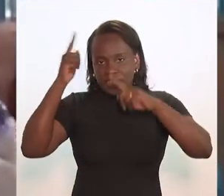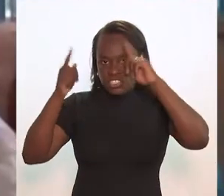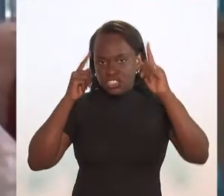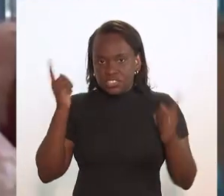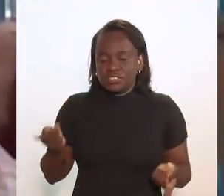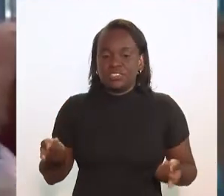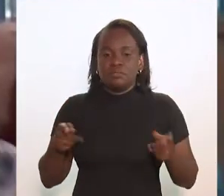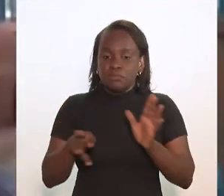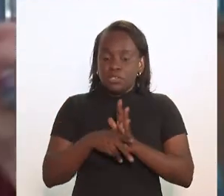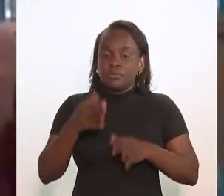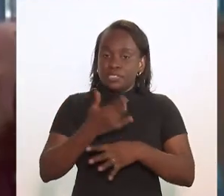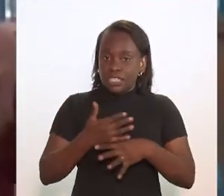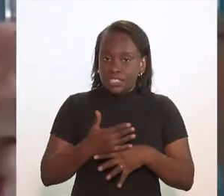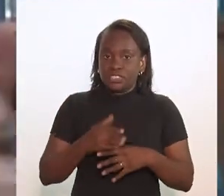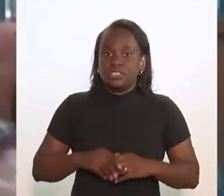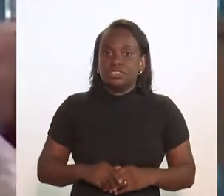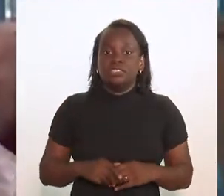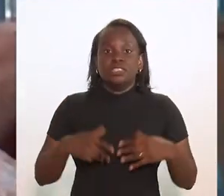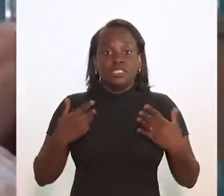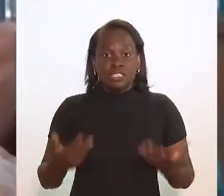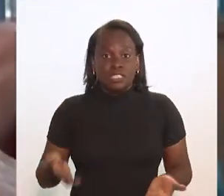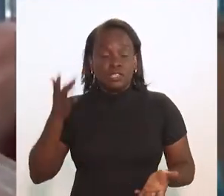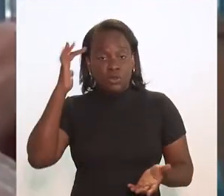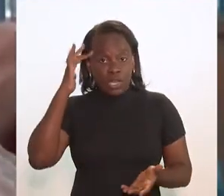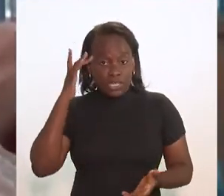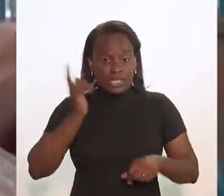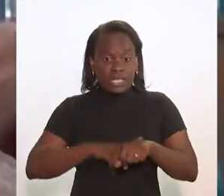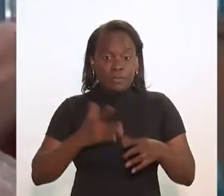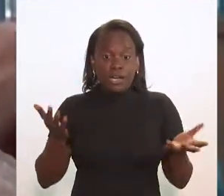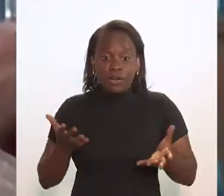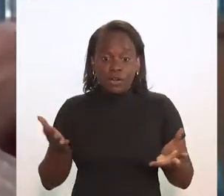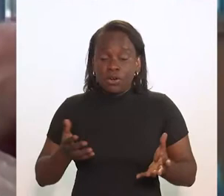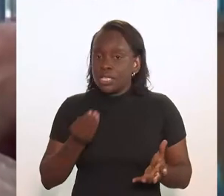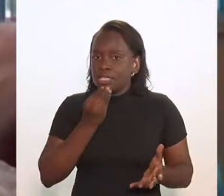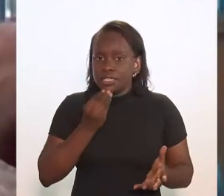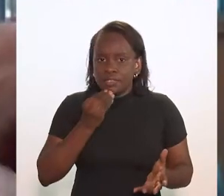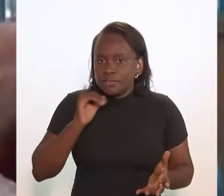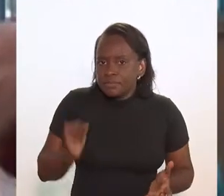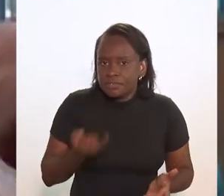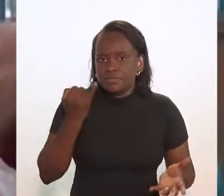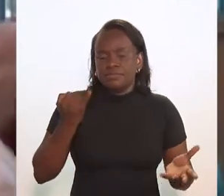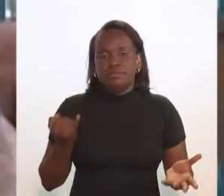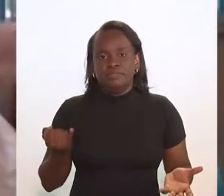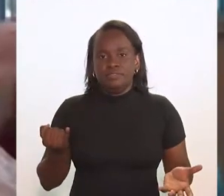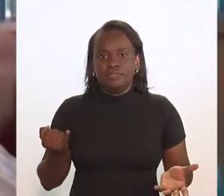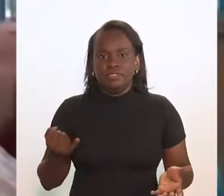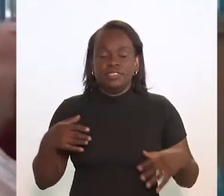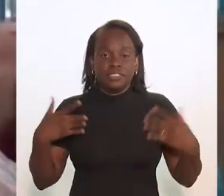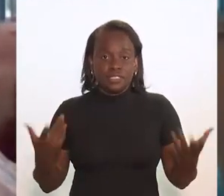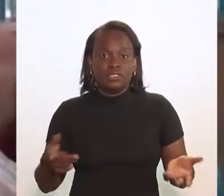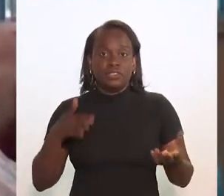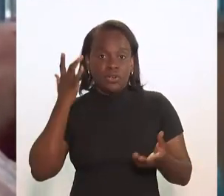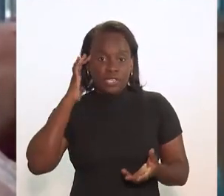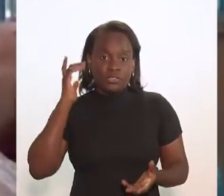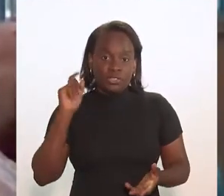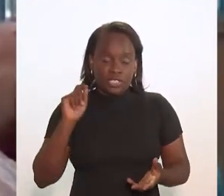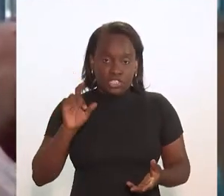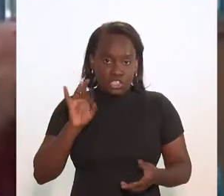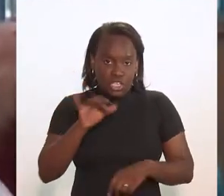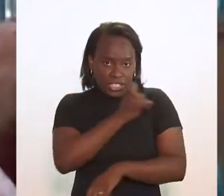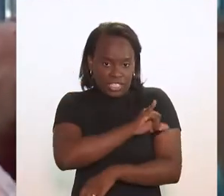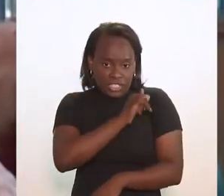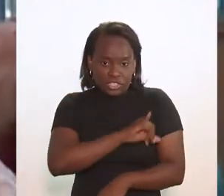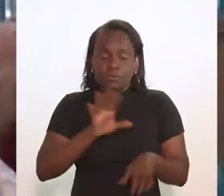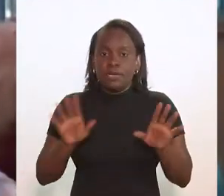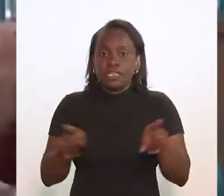economia criativa a nível das cidades. Então, eu acho que o momento é extremamente oportuno e eu acho que não